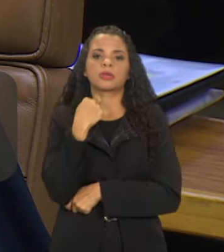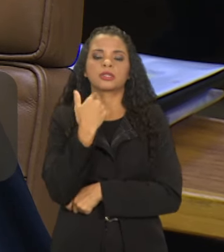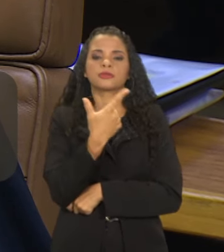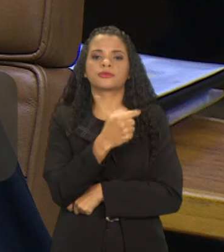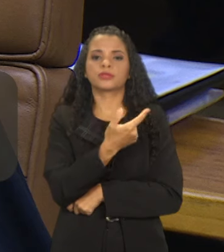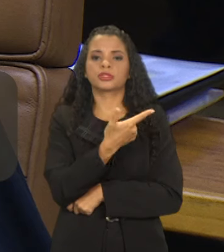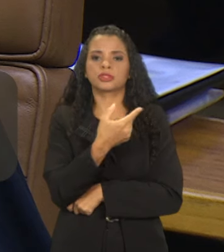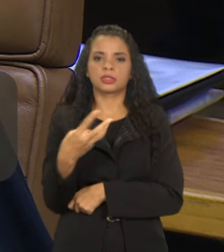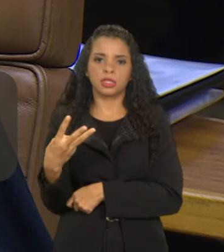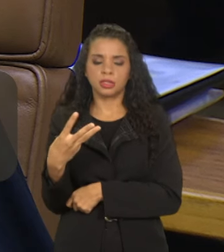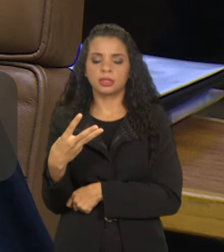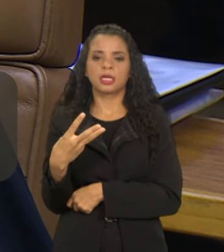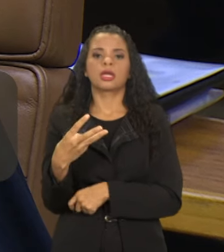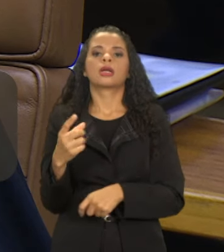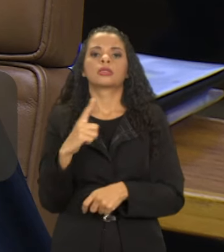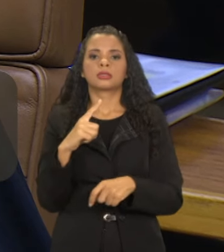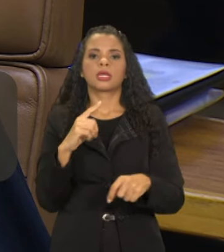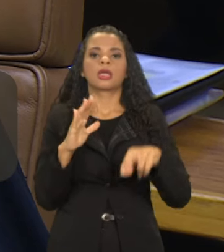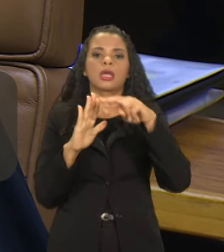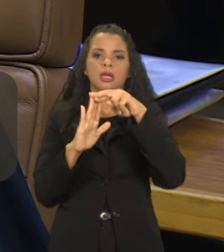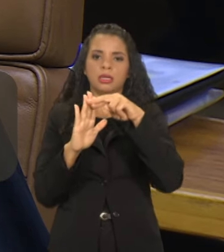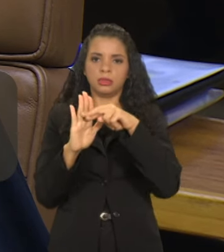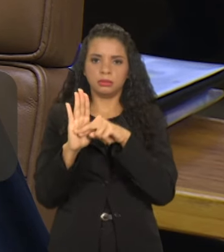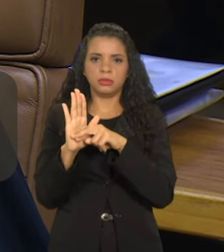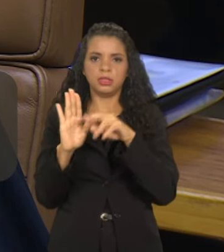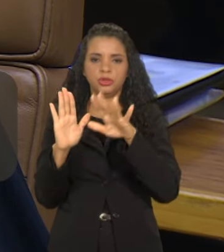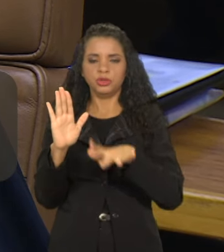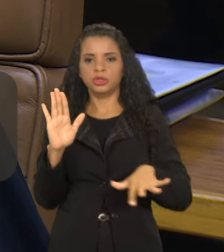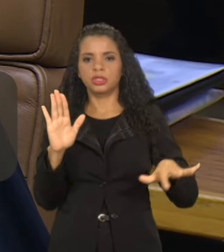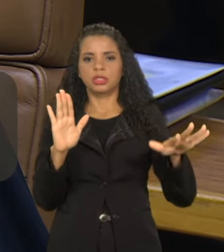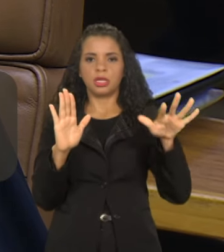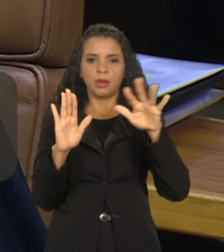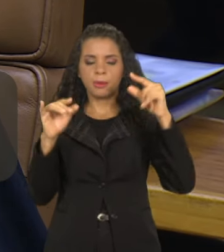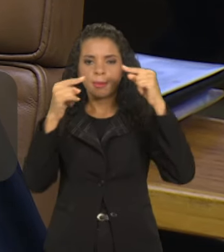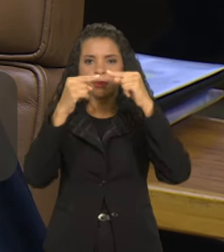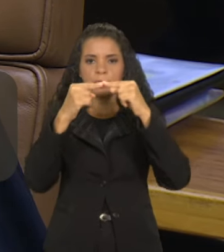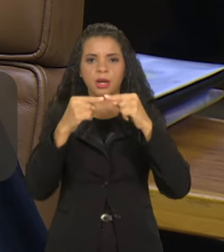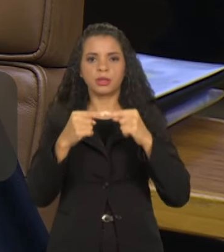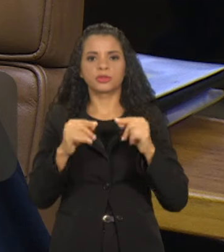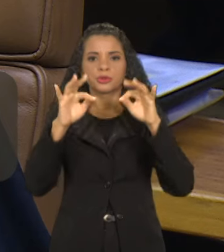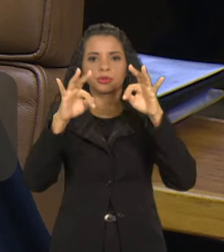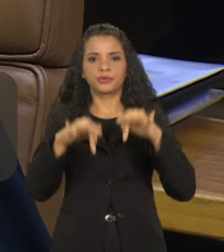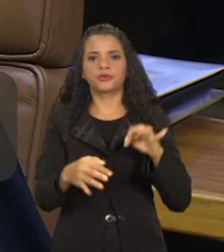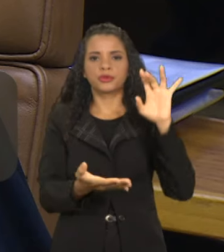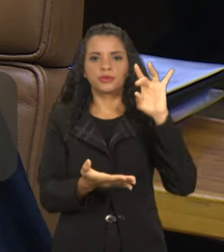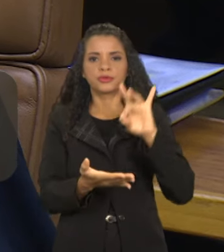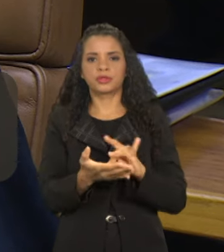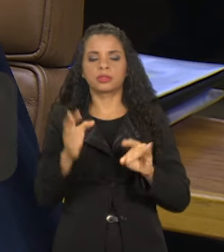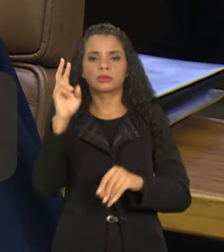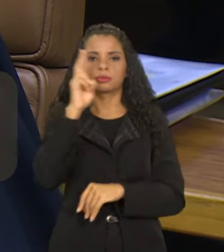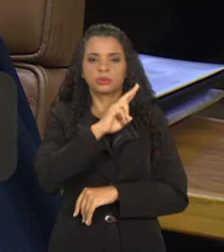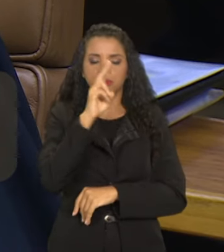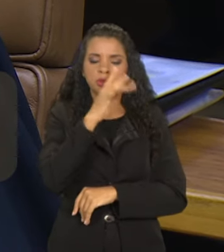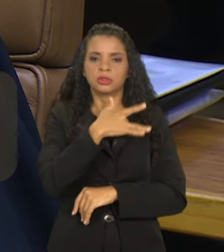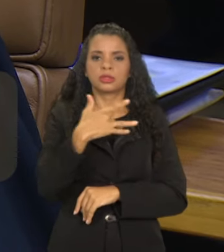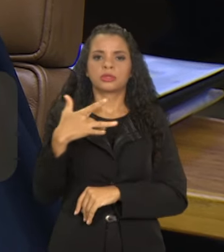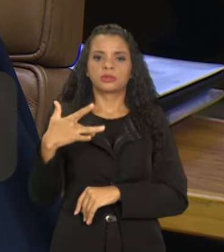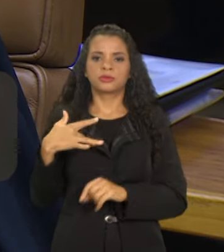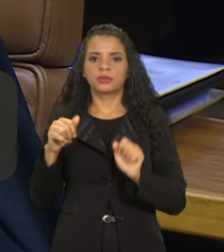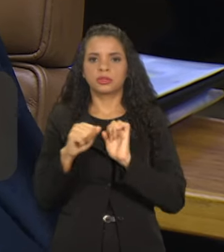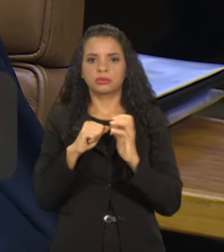em uma redução geral das regulamentações relacionadas à Covid para coincidir com o fim oficial do regime de emergência de saúde pública do coronavírus